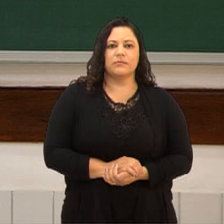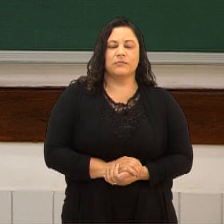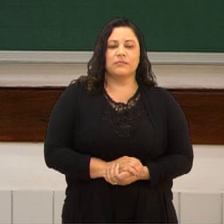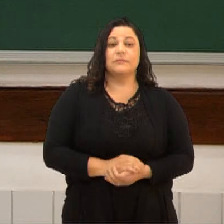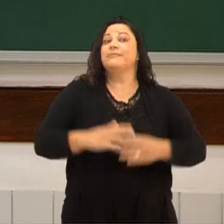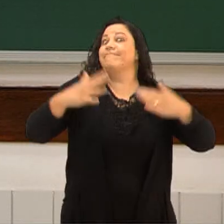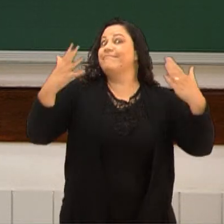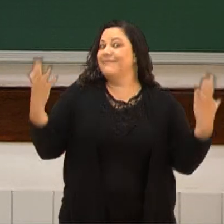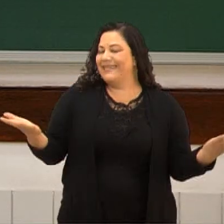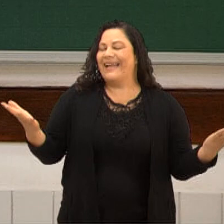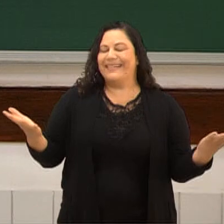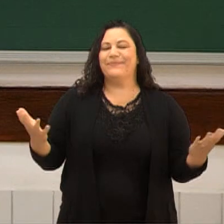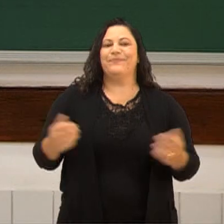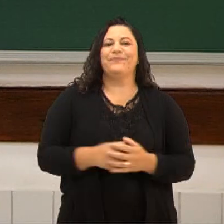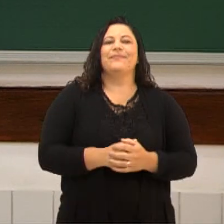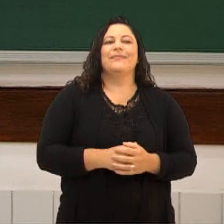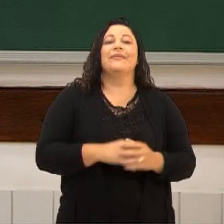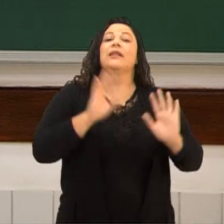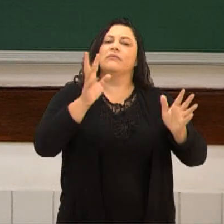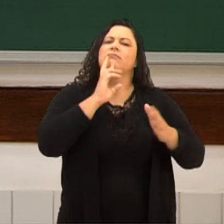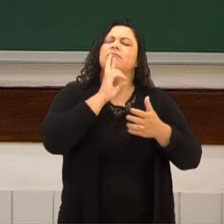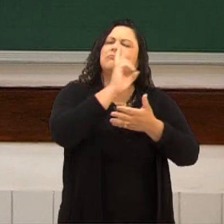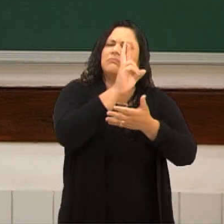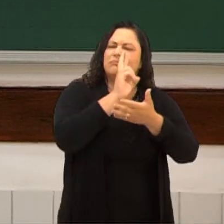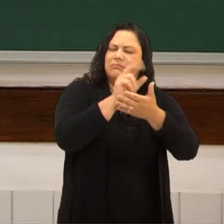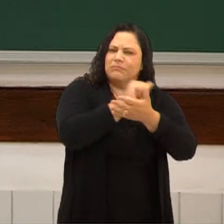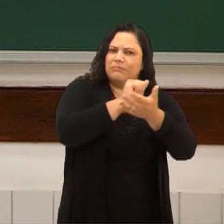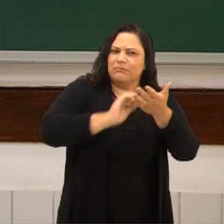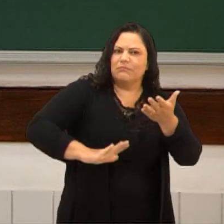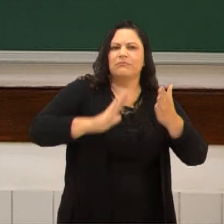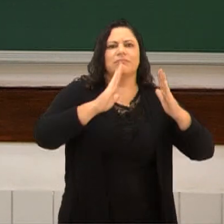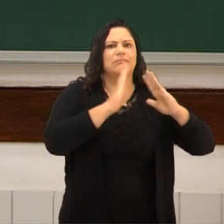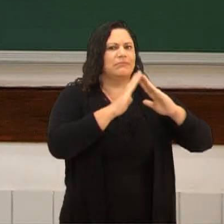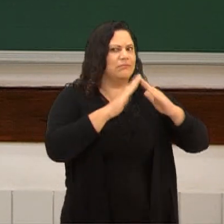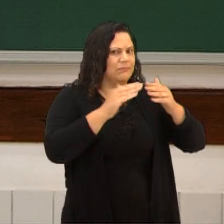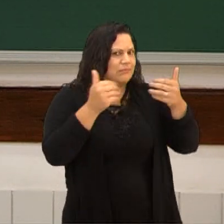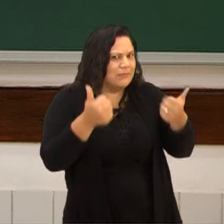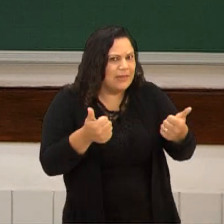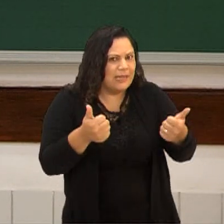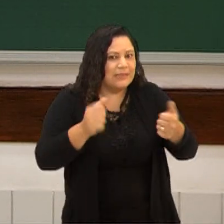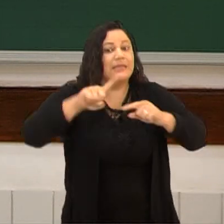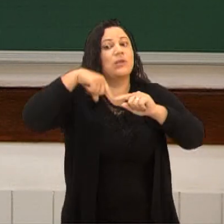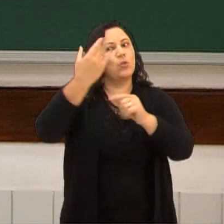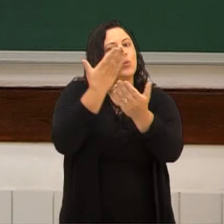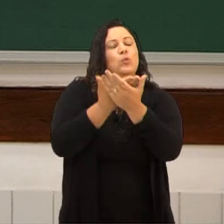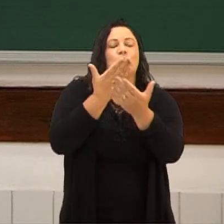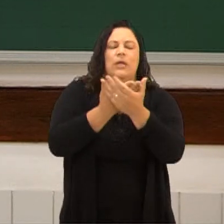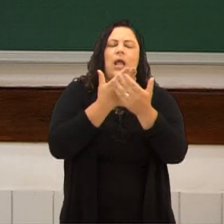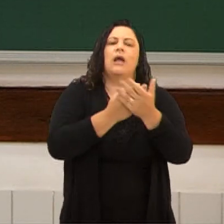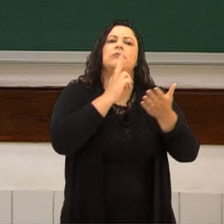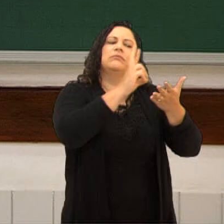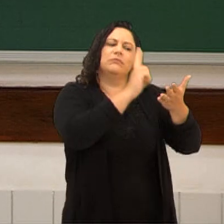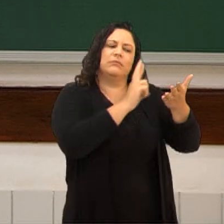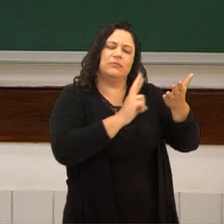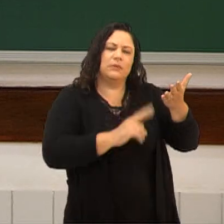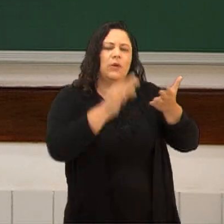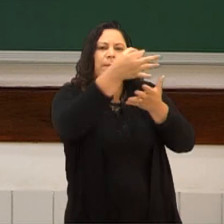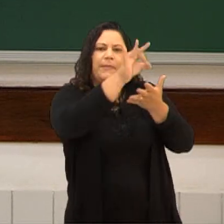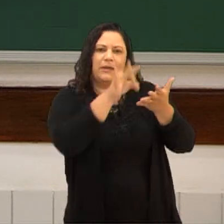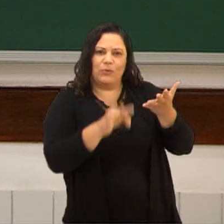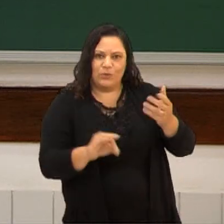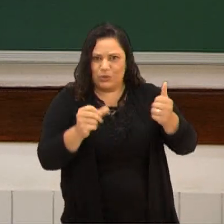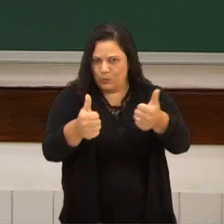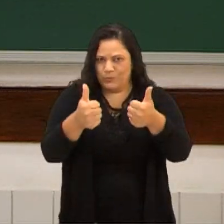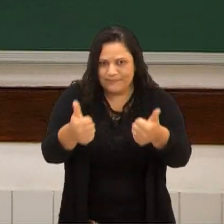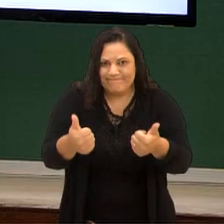E aí, galerinha, registraram a tarefa de casa? Então, para a próxima aula, vocês trazem ela o quê? Resolvidas para nós corrigirmos. Tudo